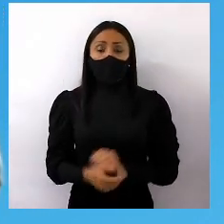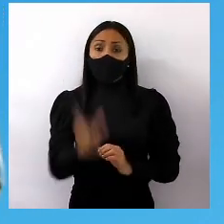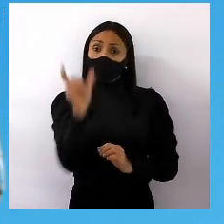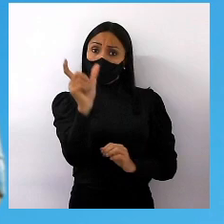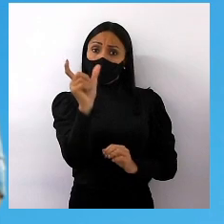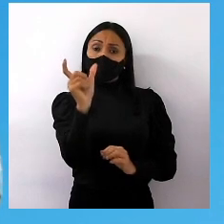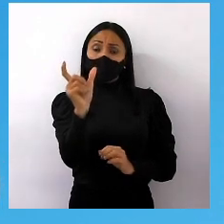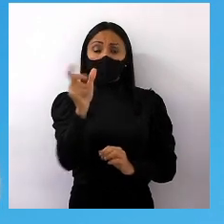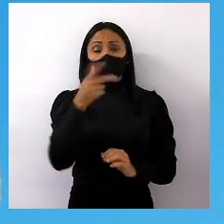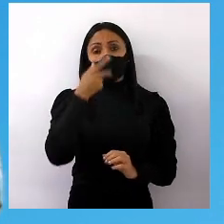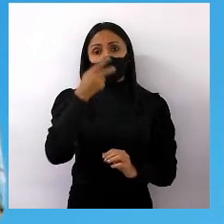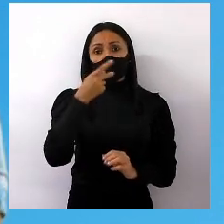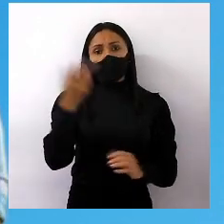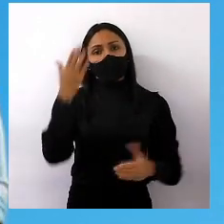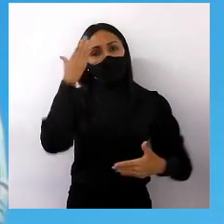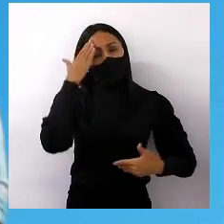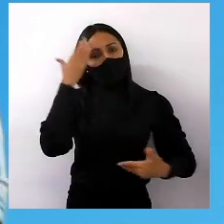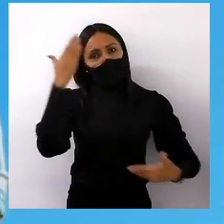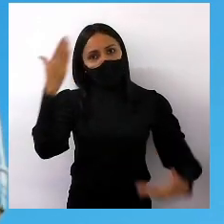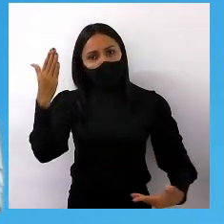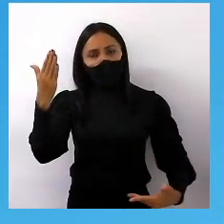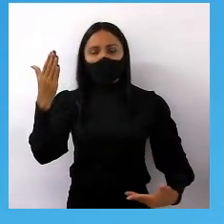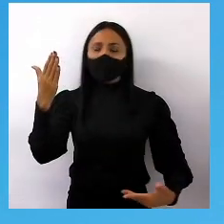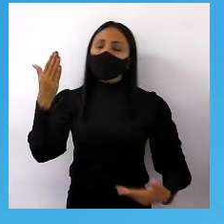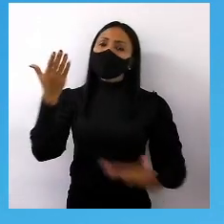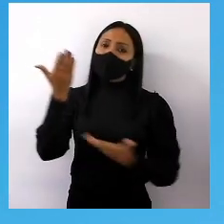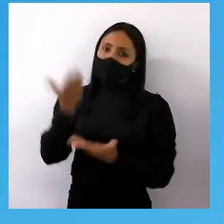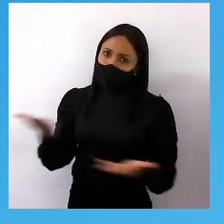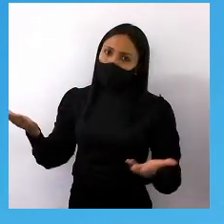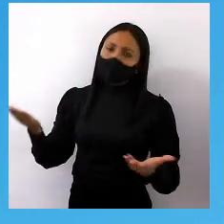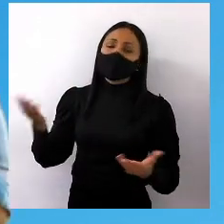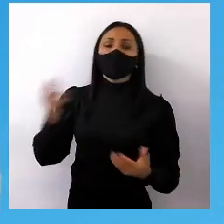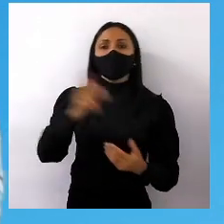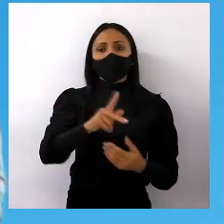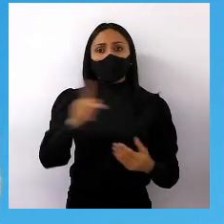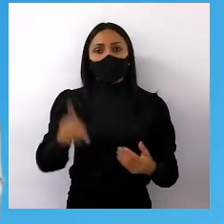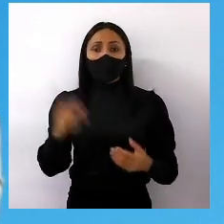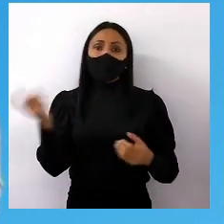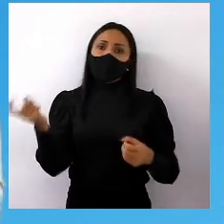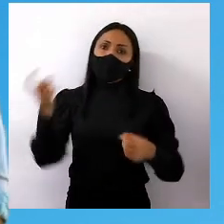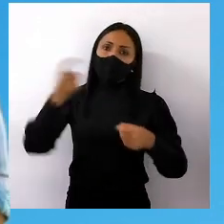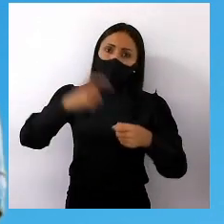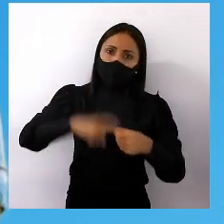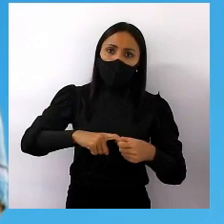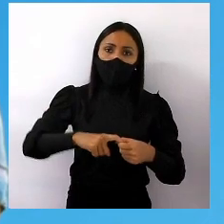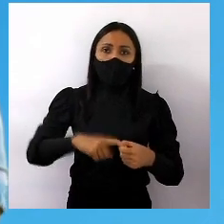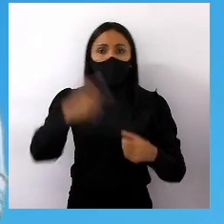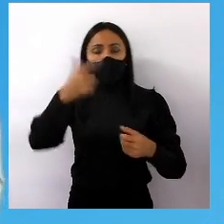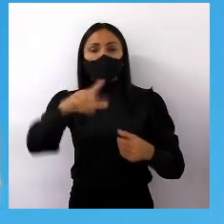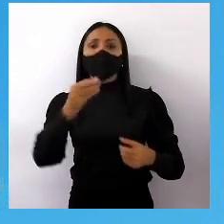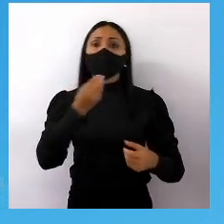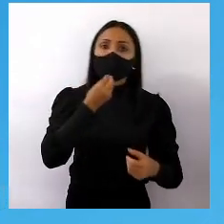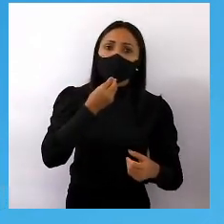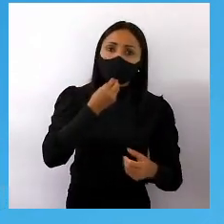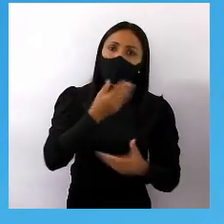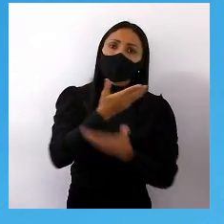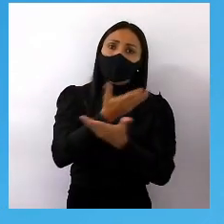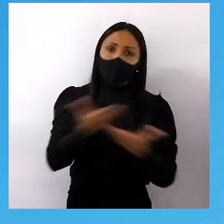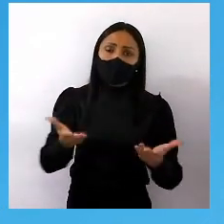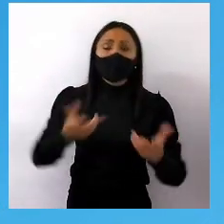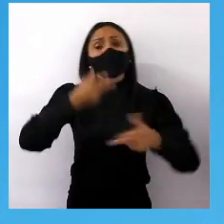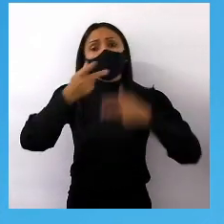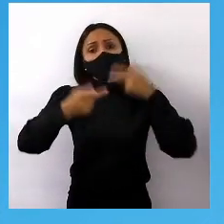dizer agora é agradeço ao professor, muito obrigado, e ele voltará para outras apresentações aqui, né?